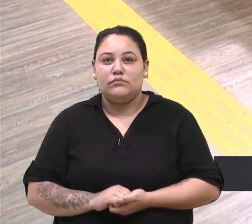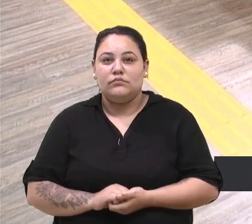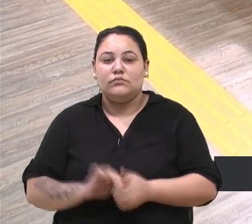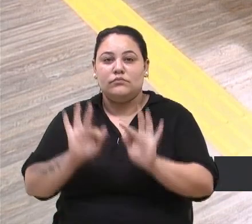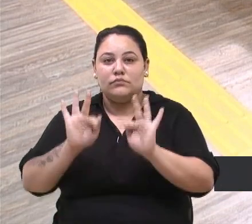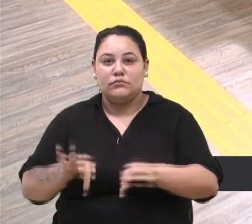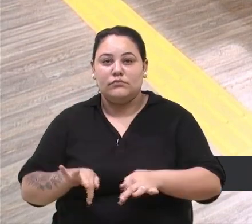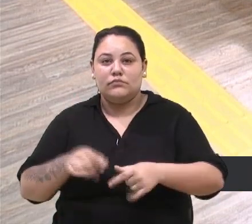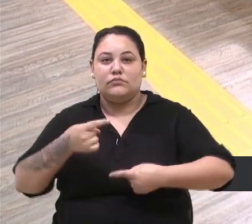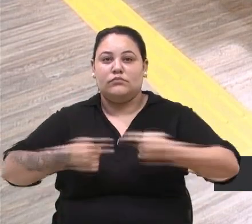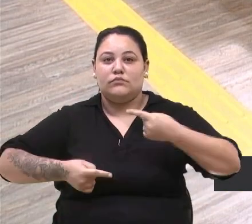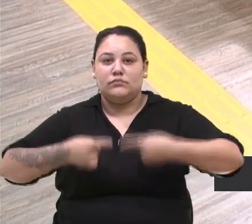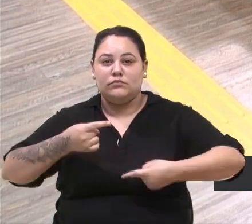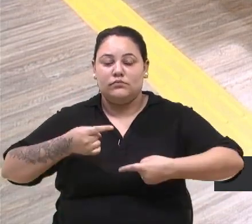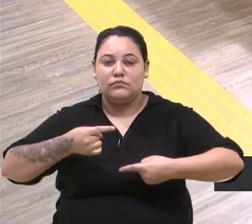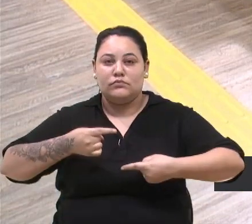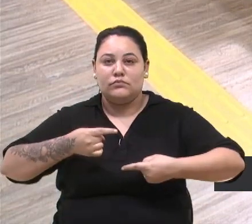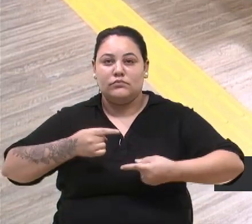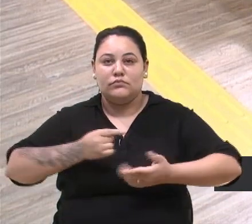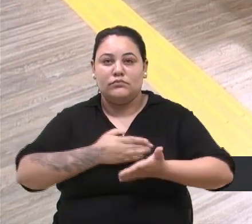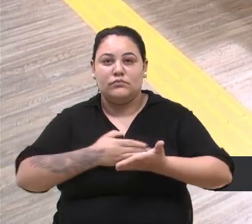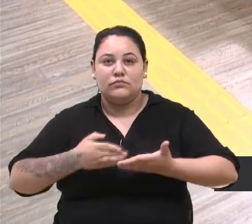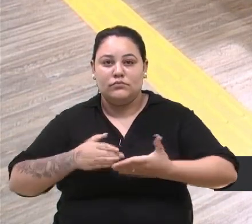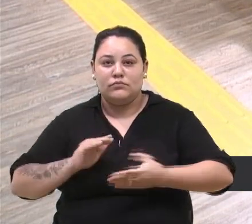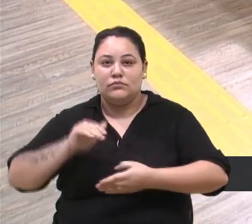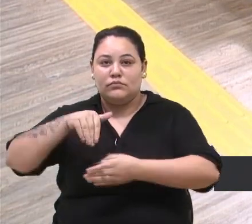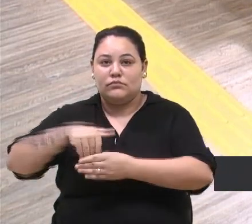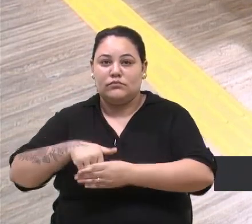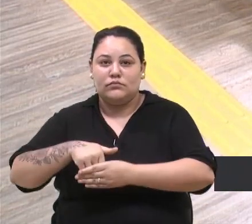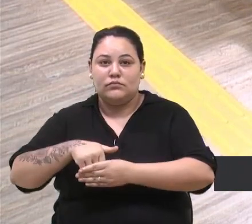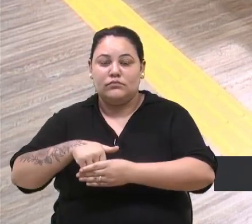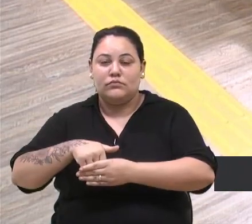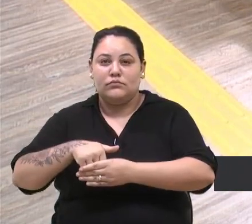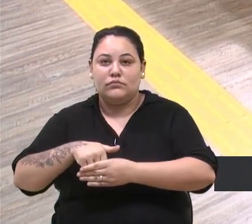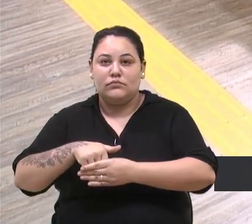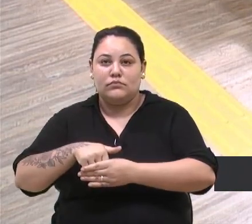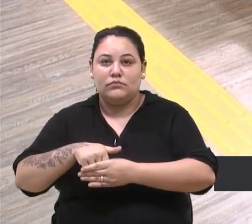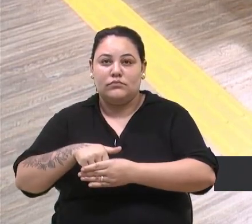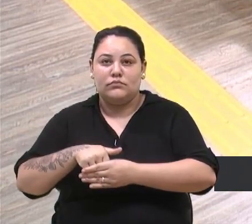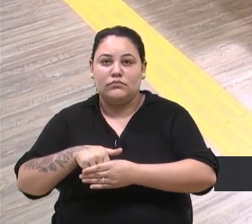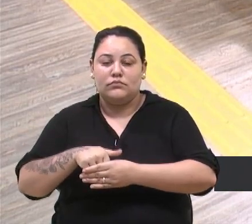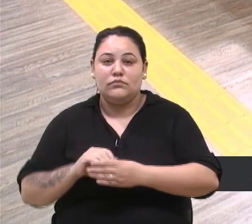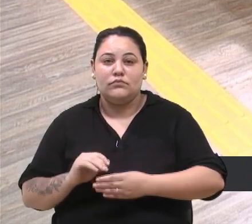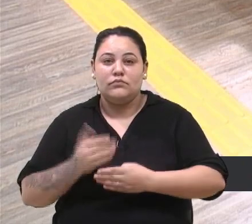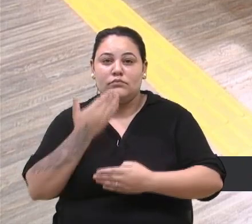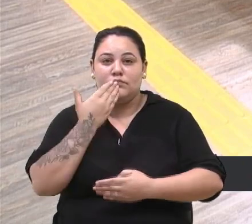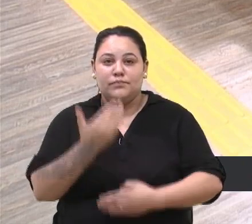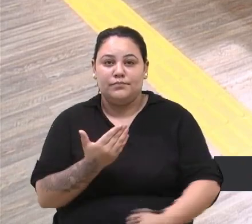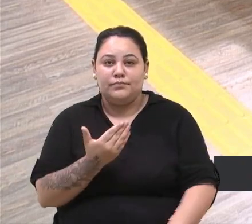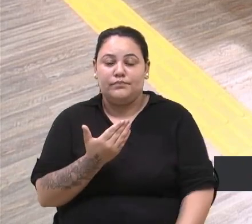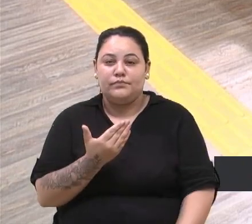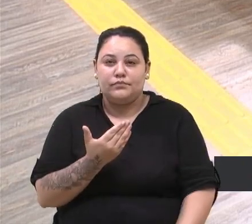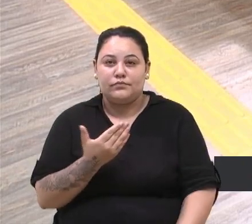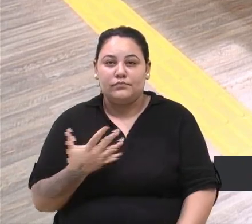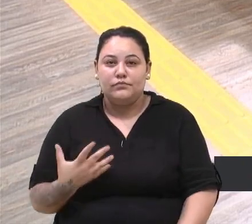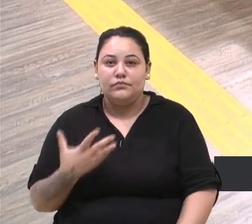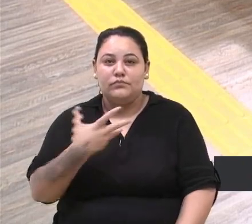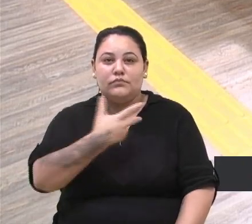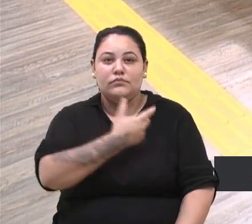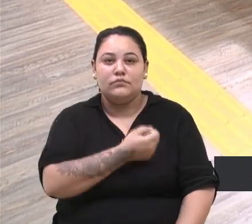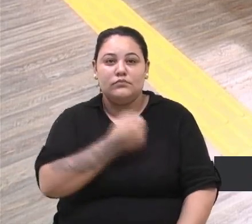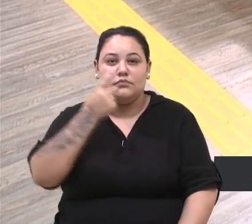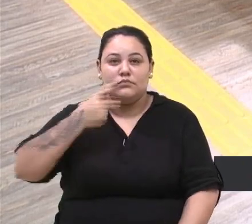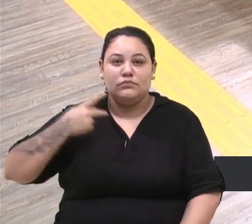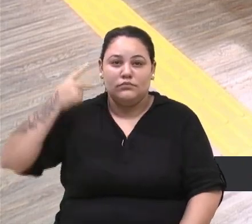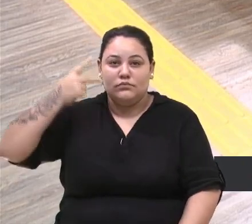Encerrada a discussão. Em votação. Solicito vereadoras e vereadores que registrem